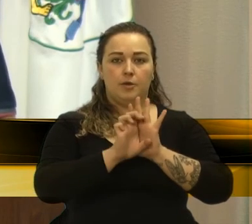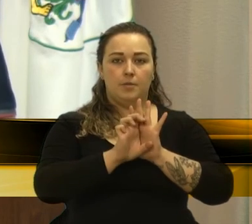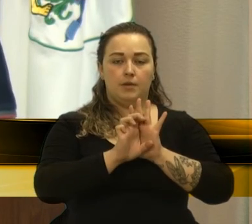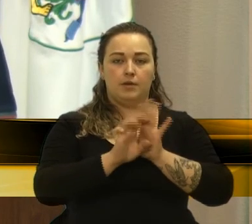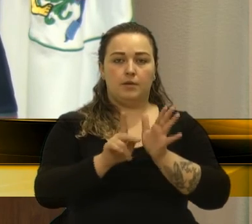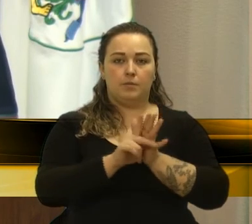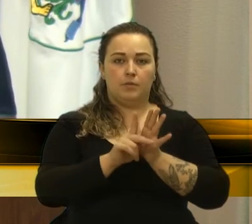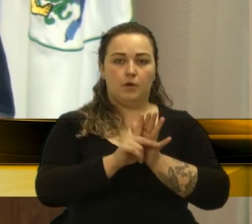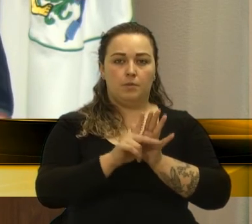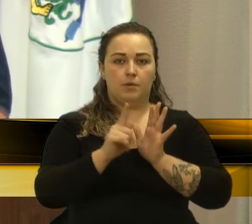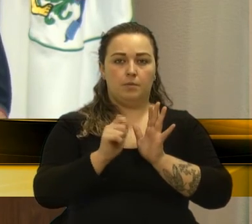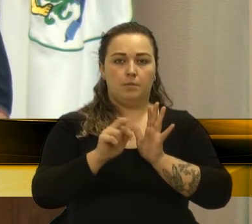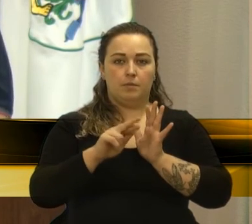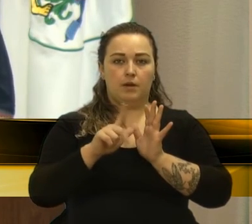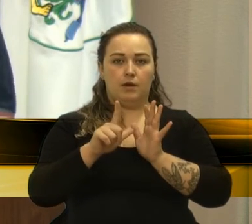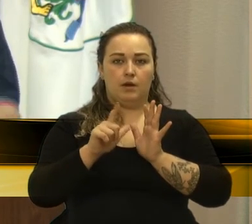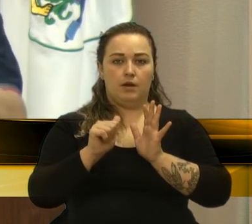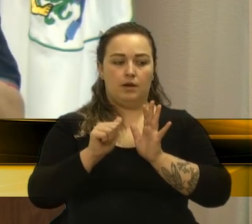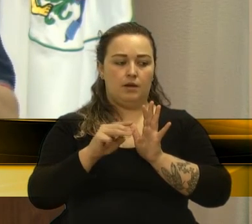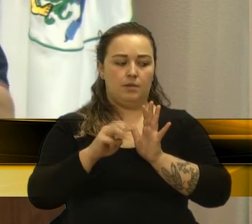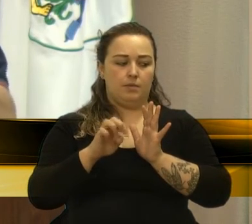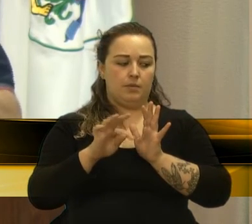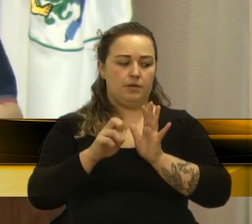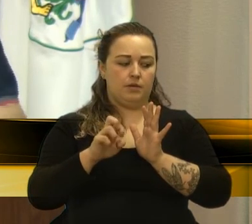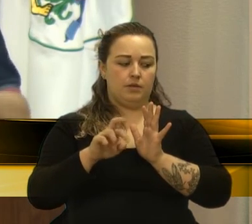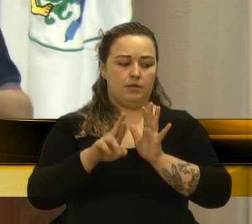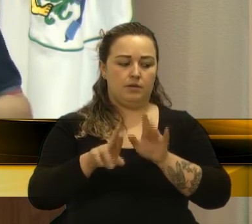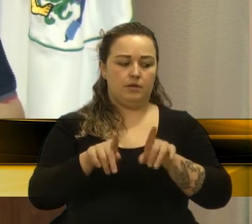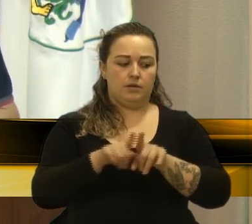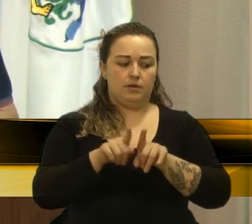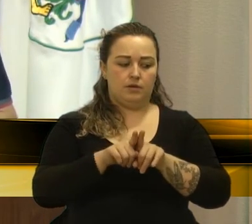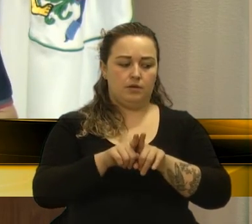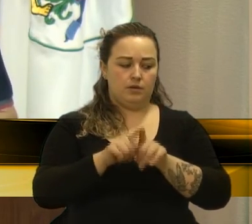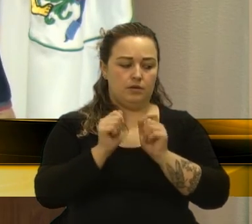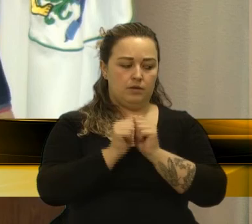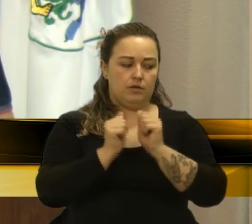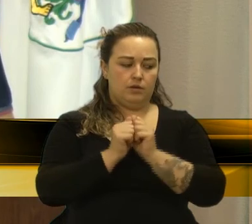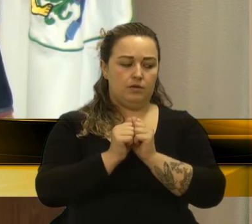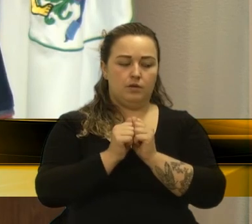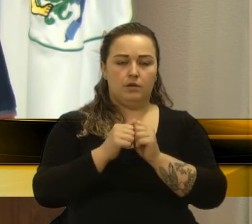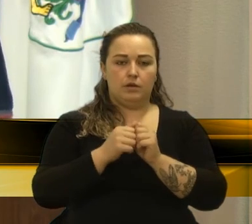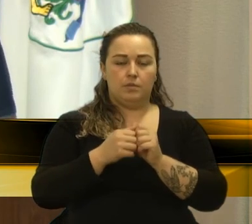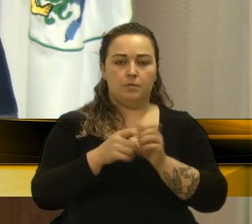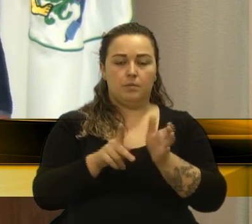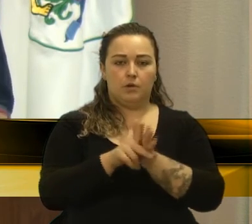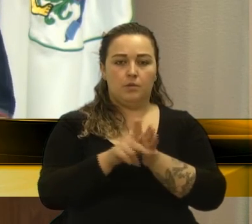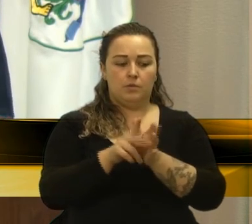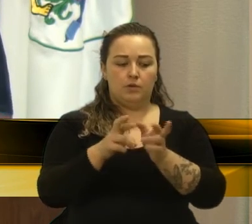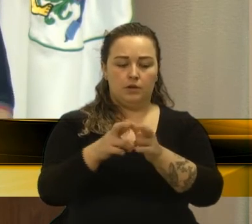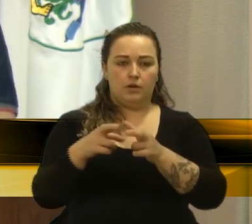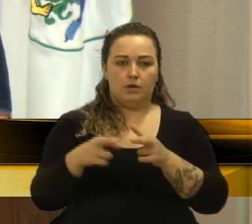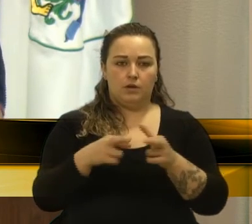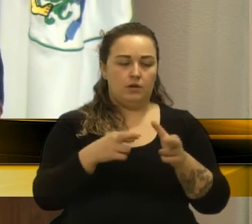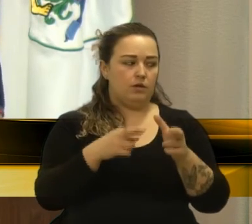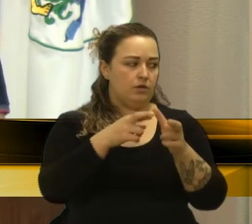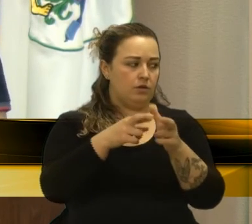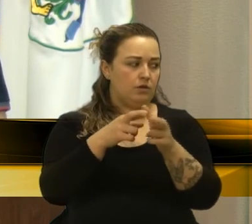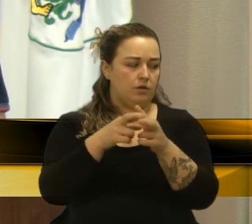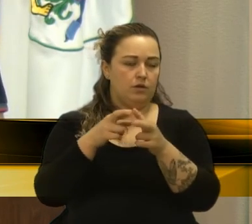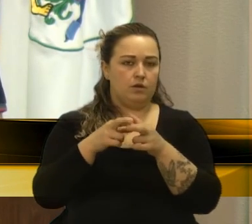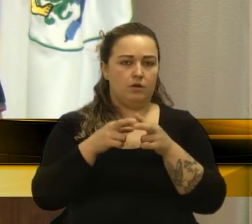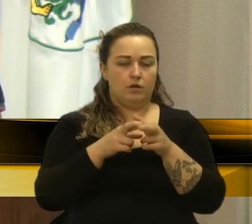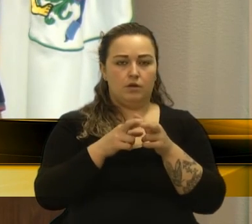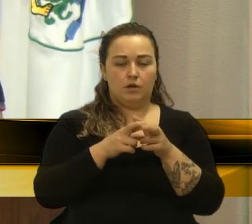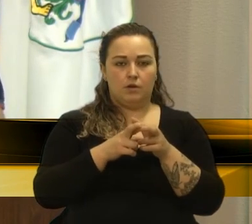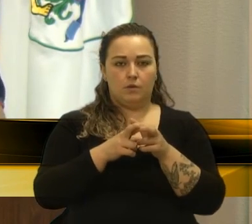claro aqui, embora o assunto não seja local, mas influencia, inclusive, na nossa região, que o governo, para o orçamento